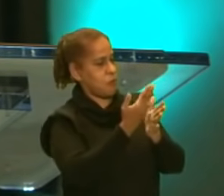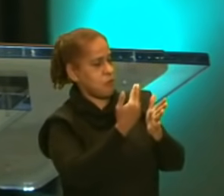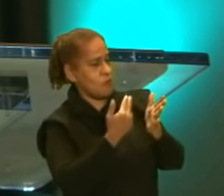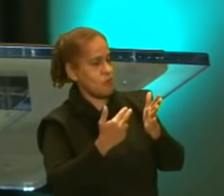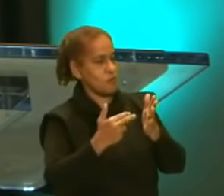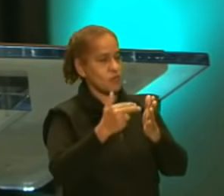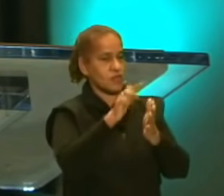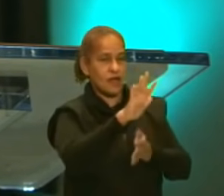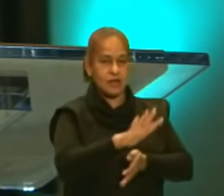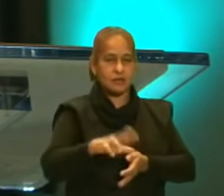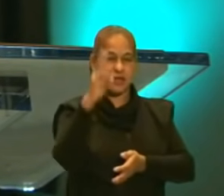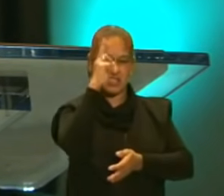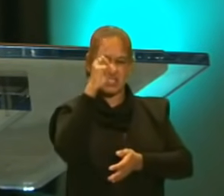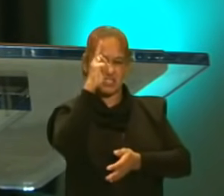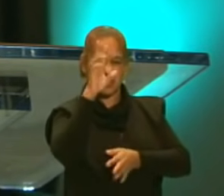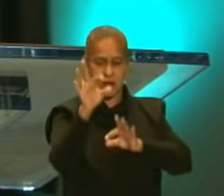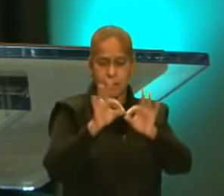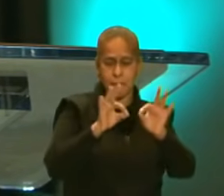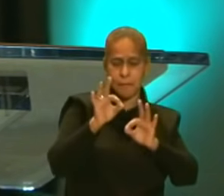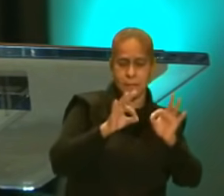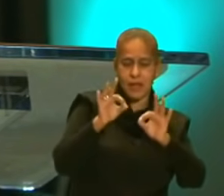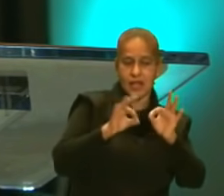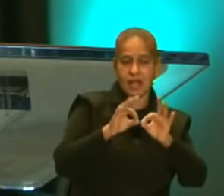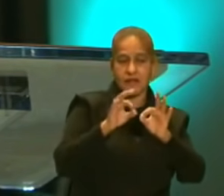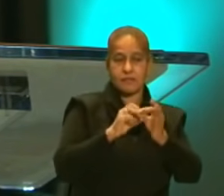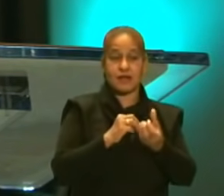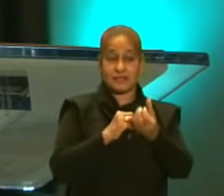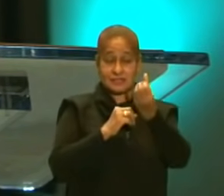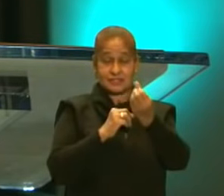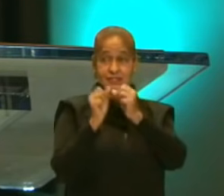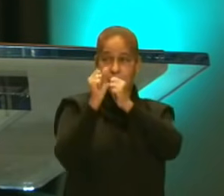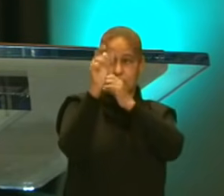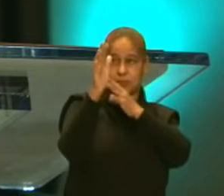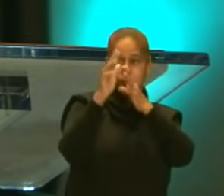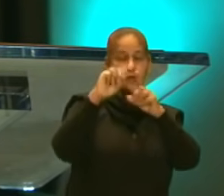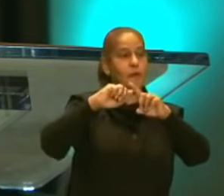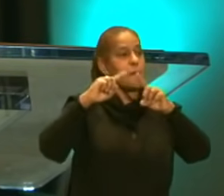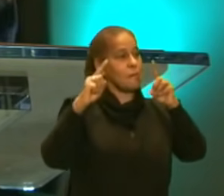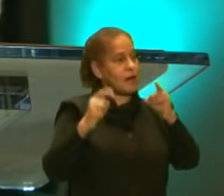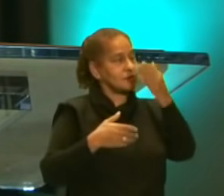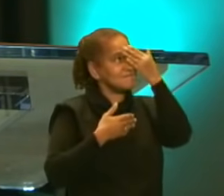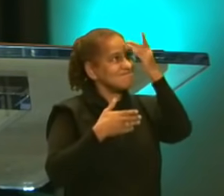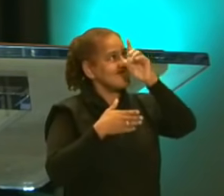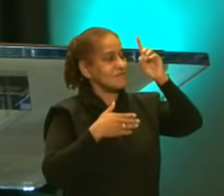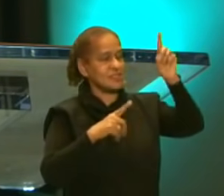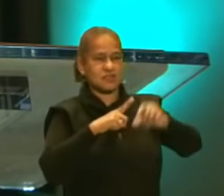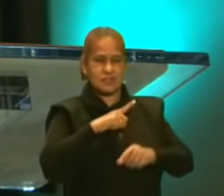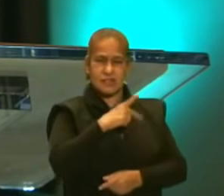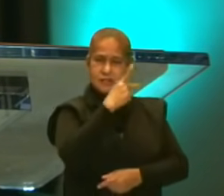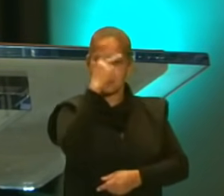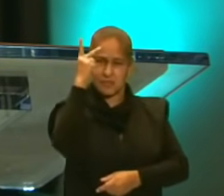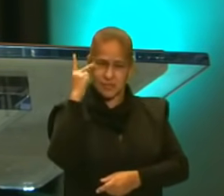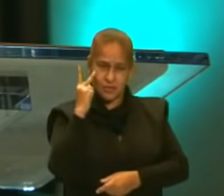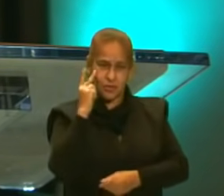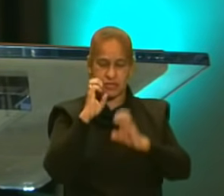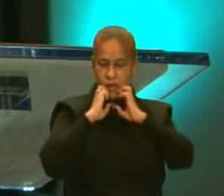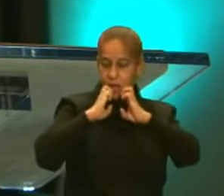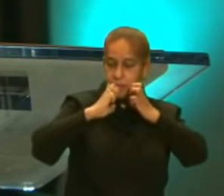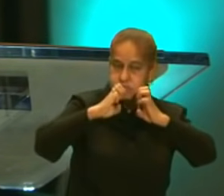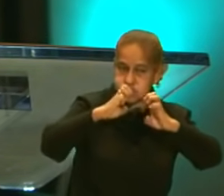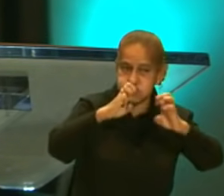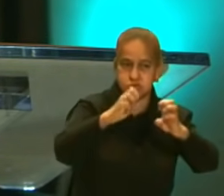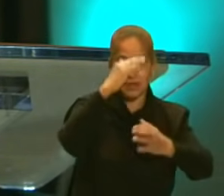Onde ainda existe, graças a Deus, influência de gente que crê no Senhor Jesus, prega o Evangelho, e esse é um tempo